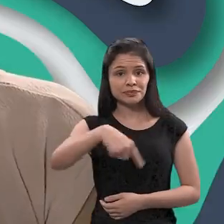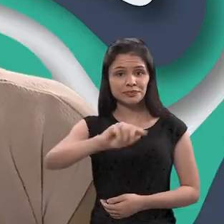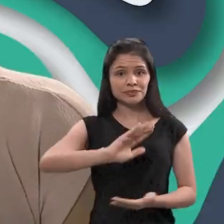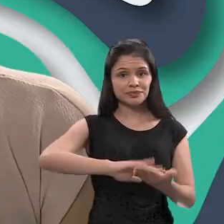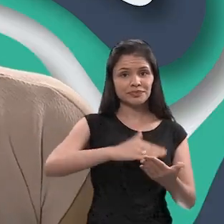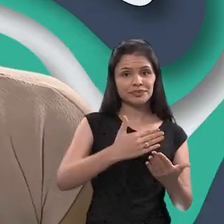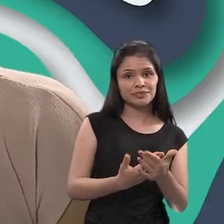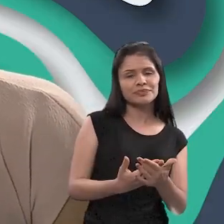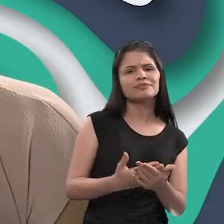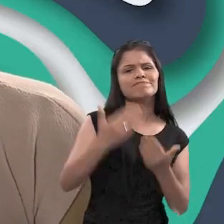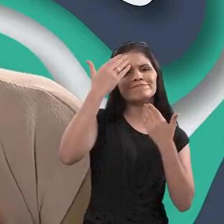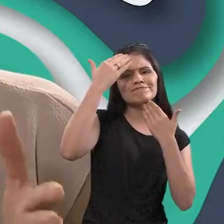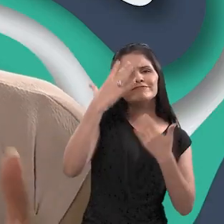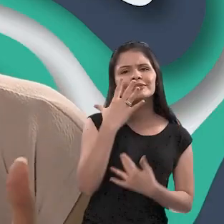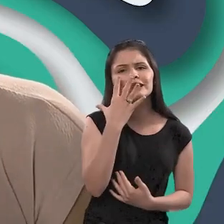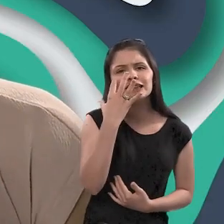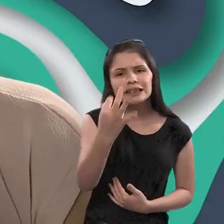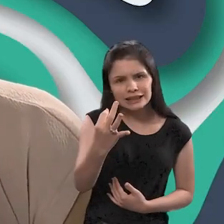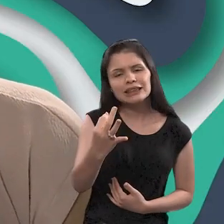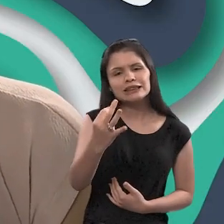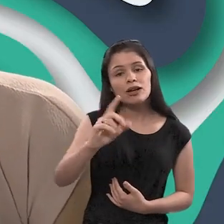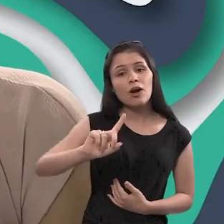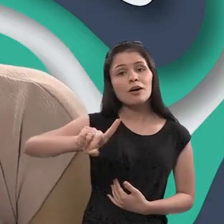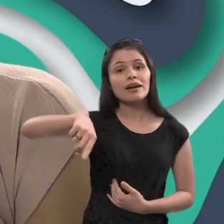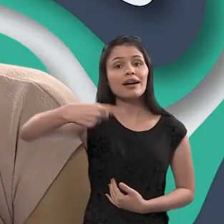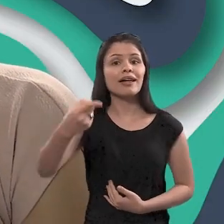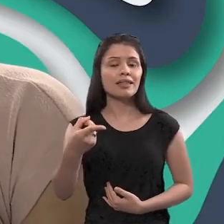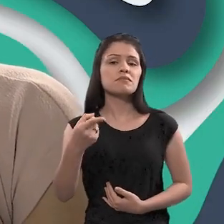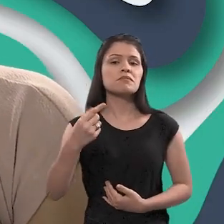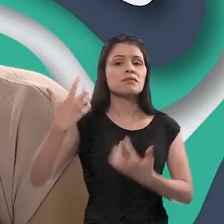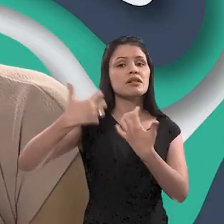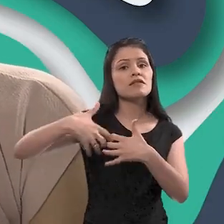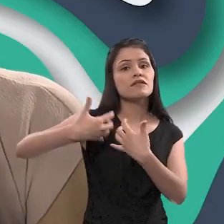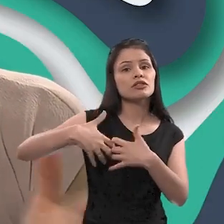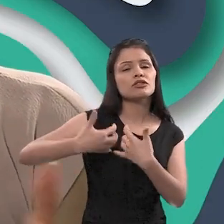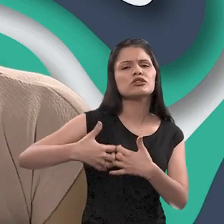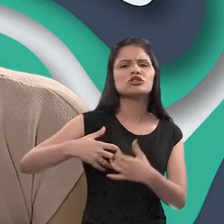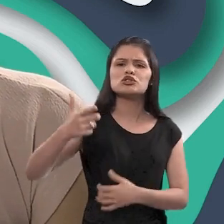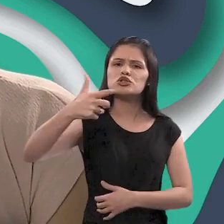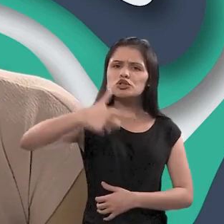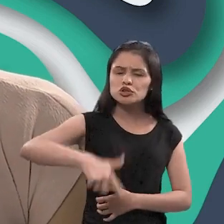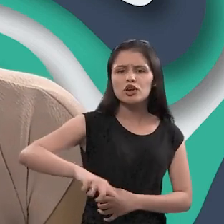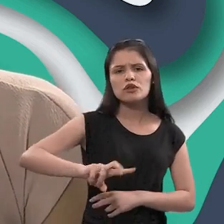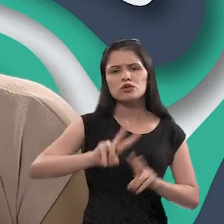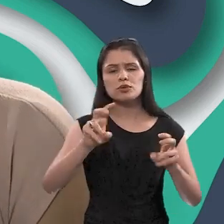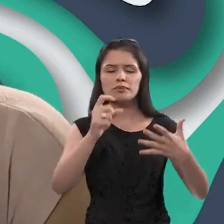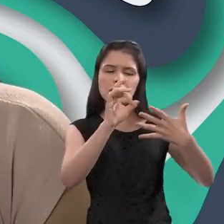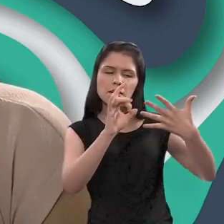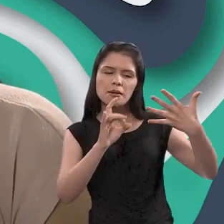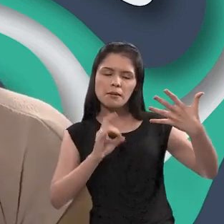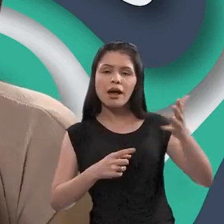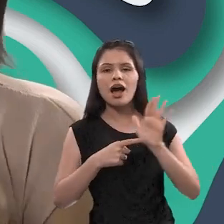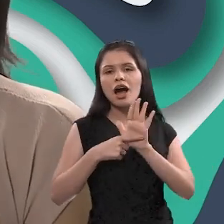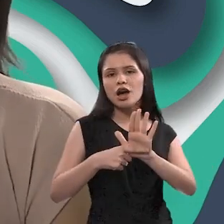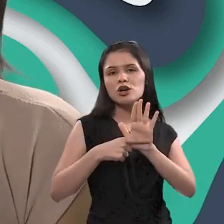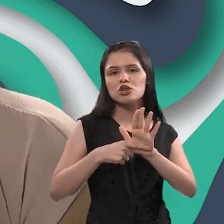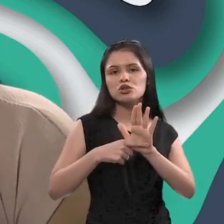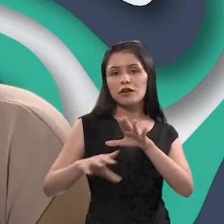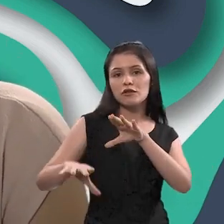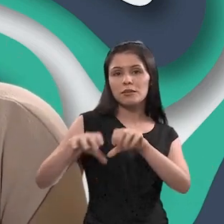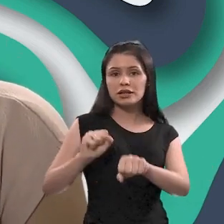contexto. Tios, nós agradecemos pela atenção e nos vemos em breve para refletir acerca de outros aspectos que podem